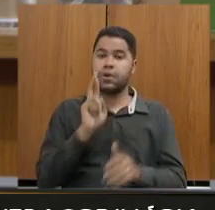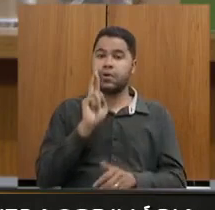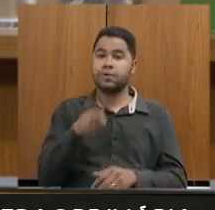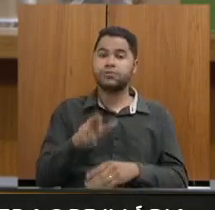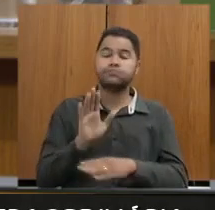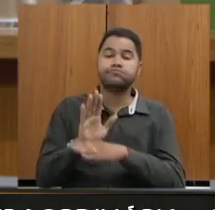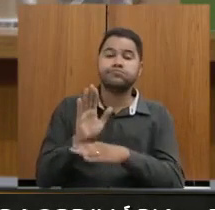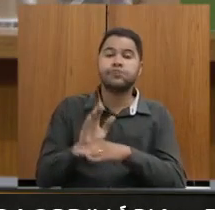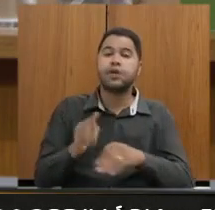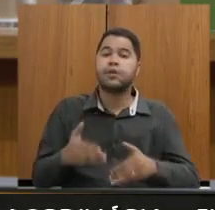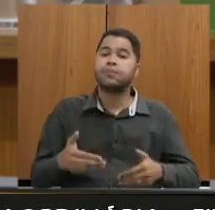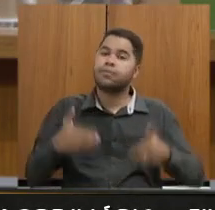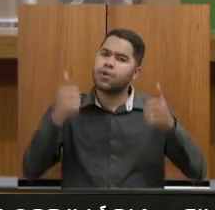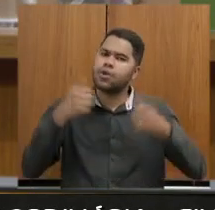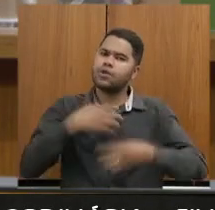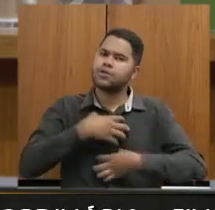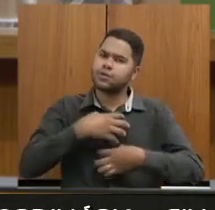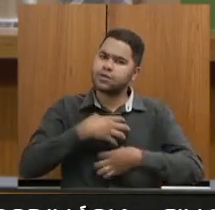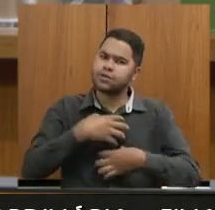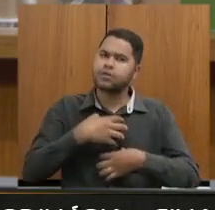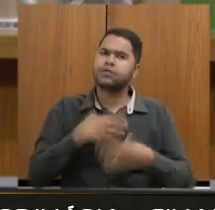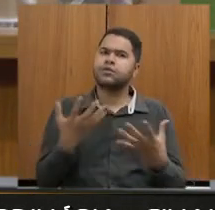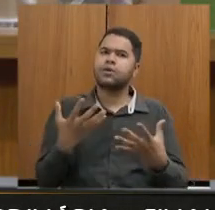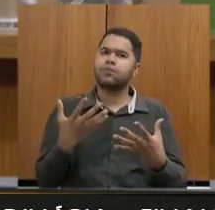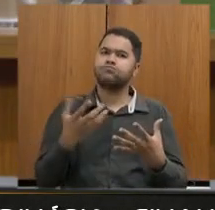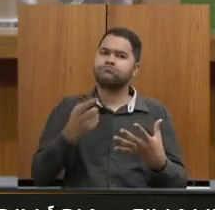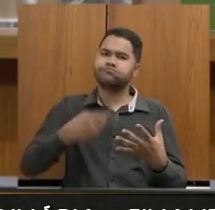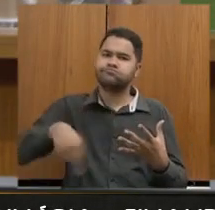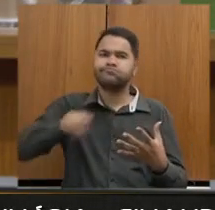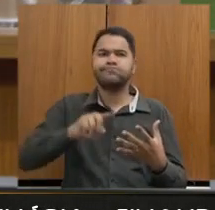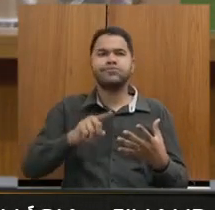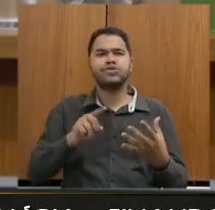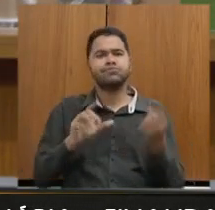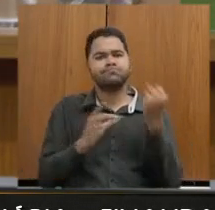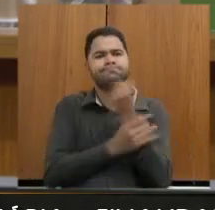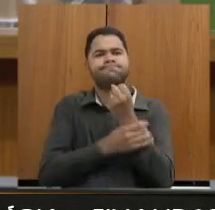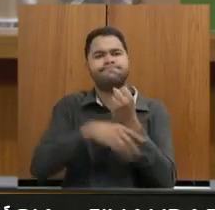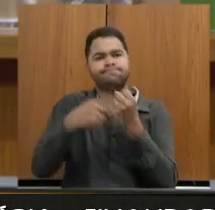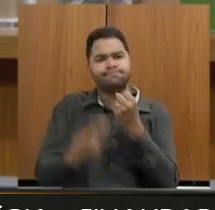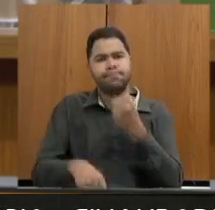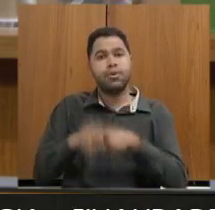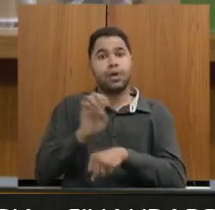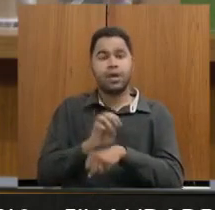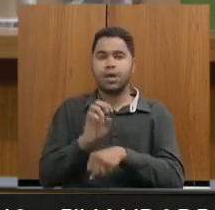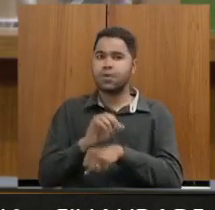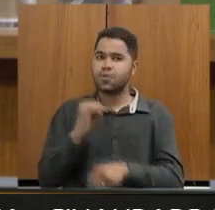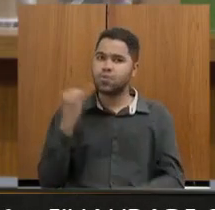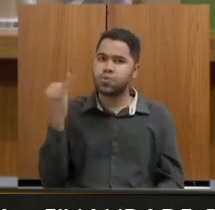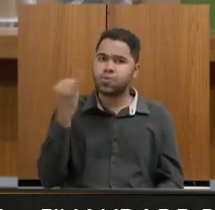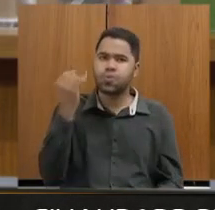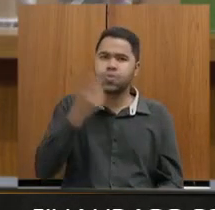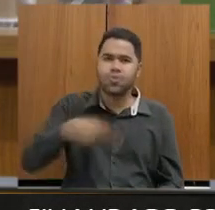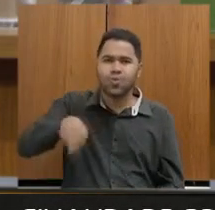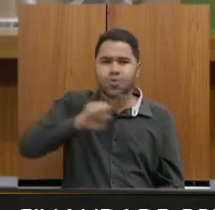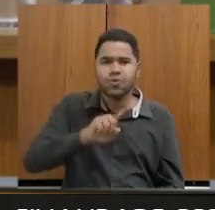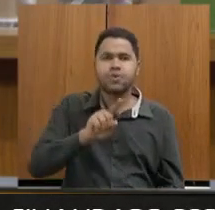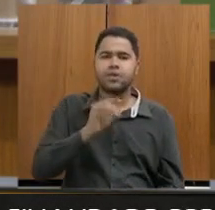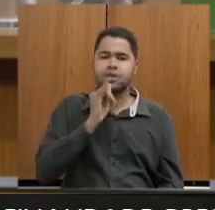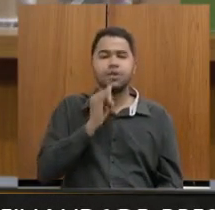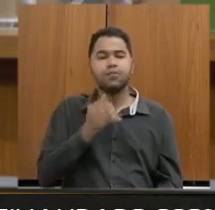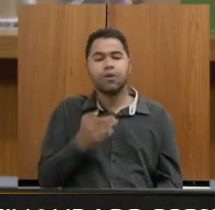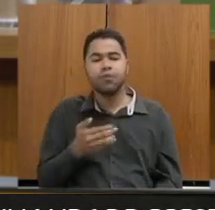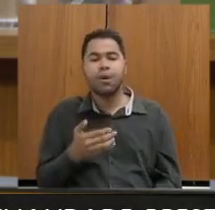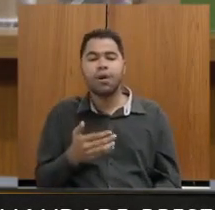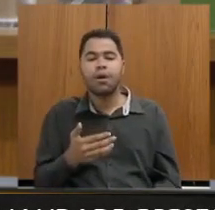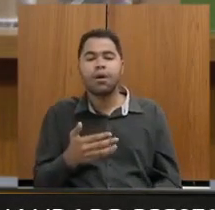contribuir para a melhoria da sensação de segurança do Estado né é importantíssimo é o senhores entender que daqui a